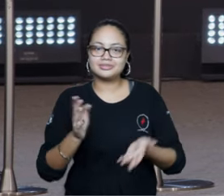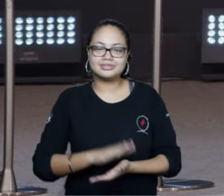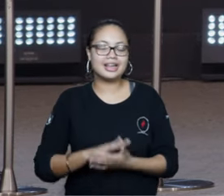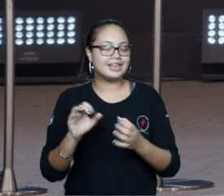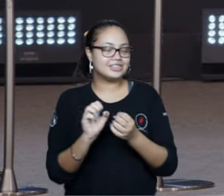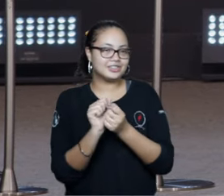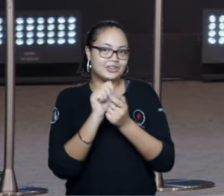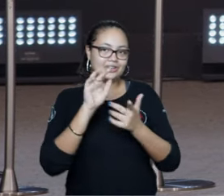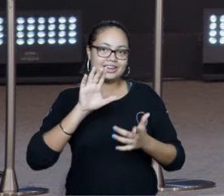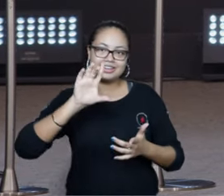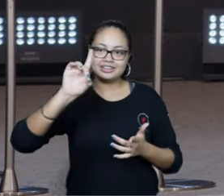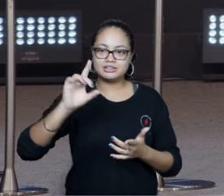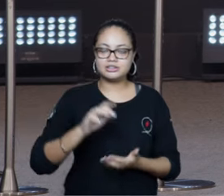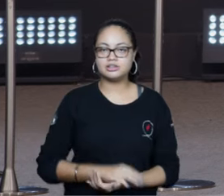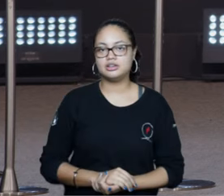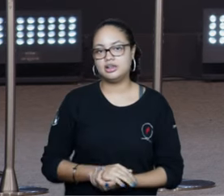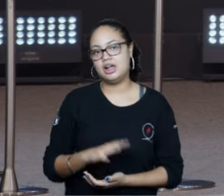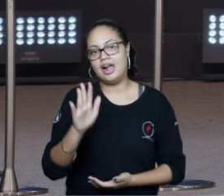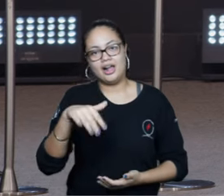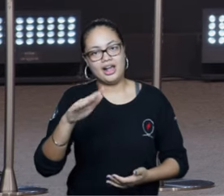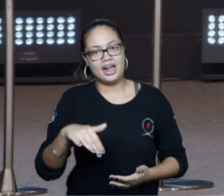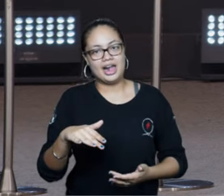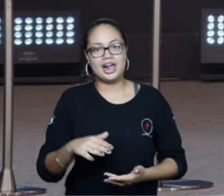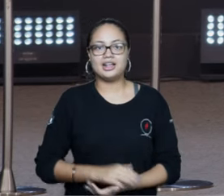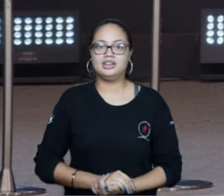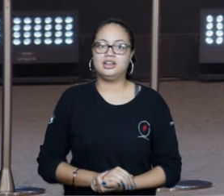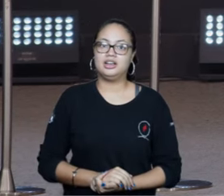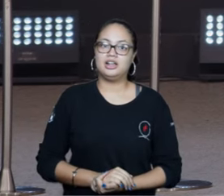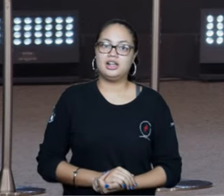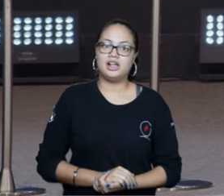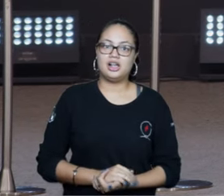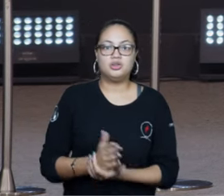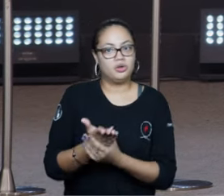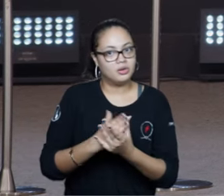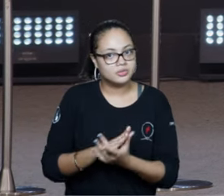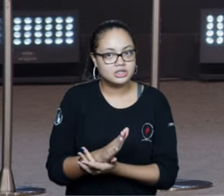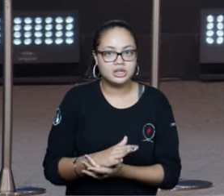glória a Deus não tô mexendo com gente grande demais